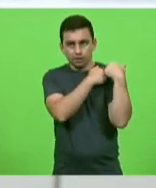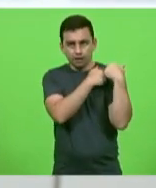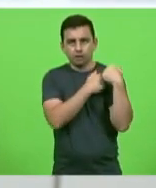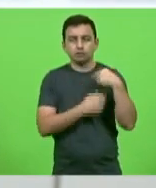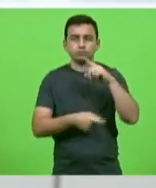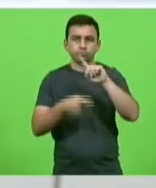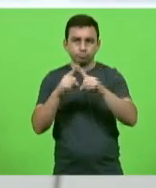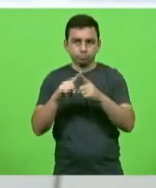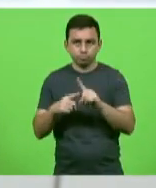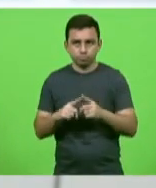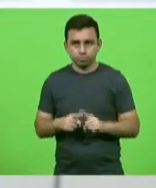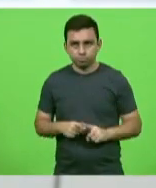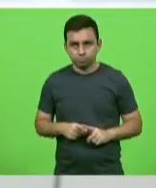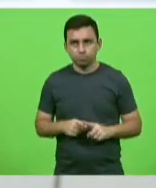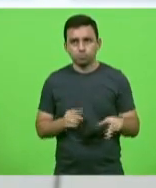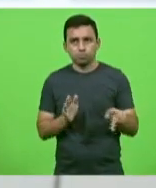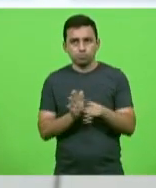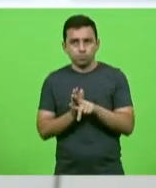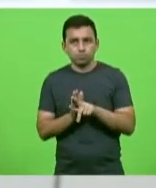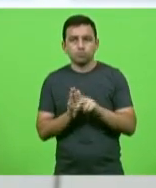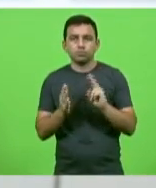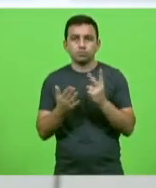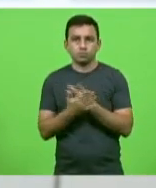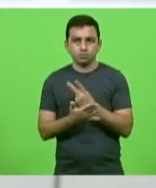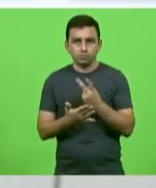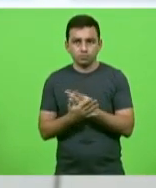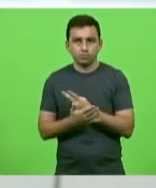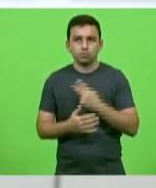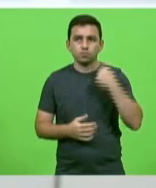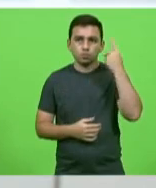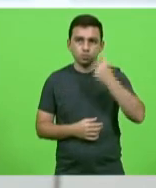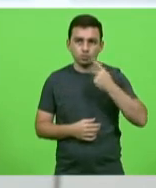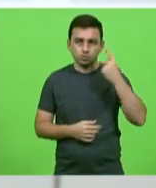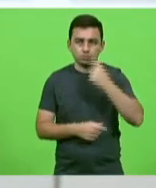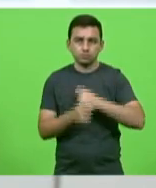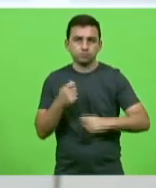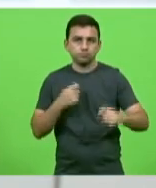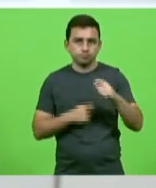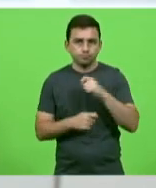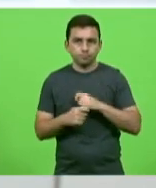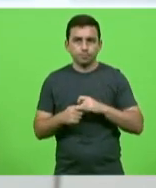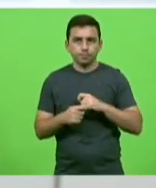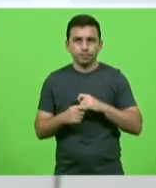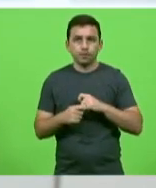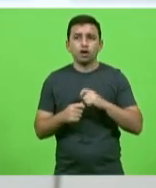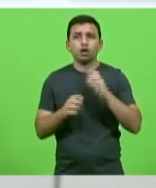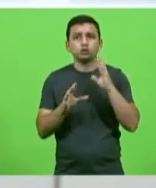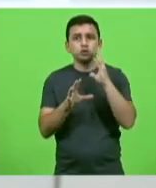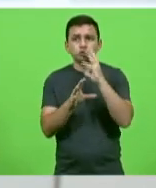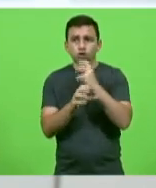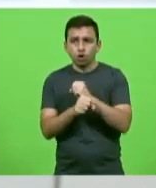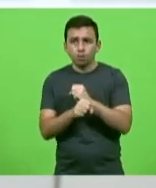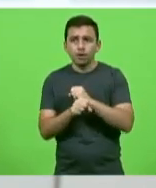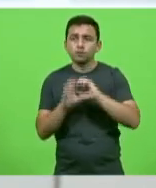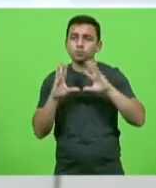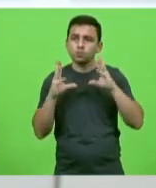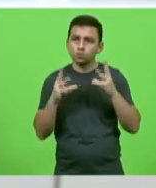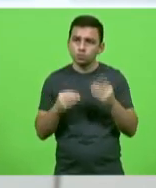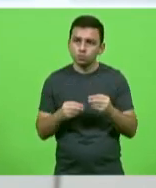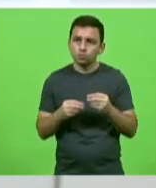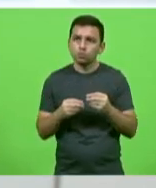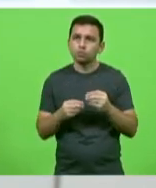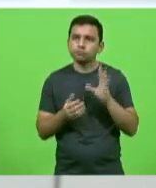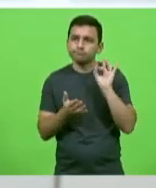e da prática da infração político-administrativa formam a soma de todos esses fatos a